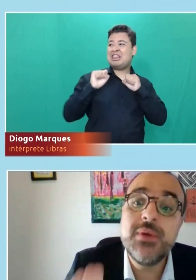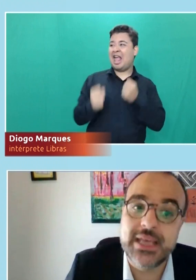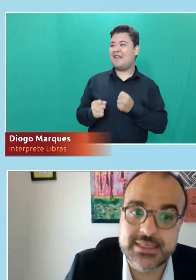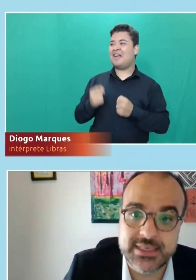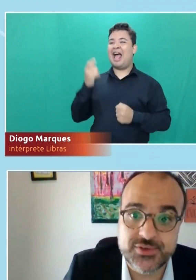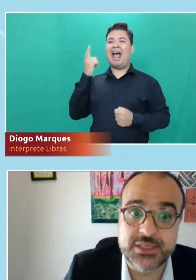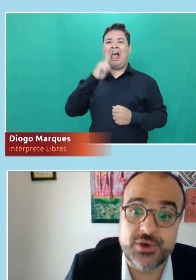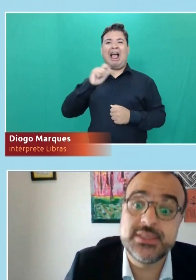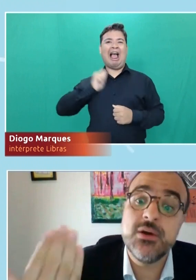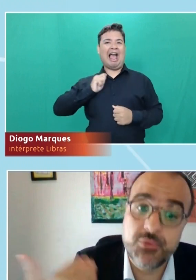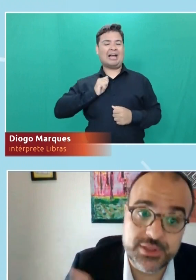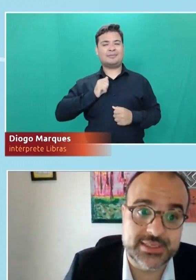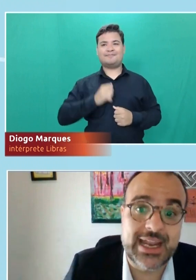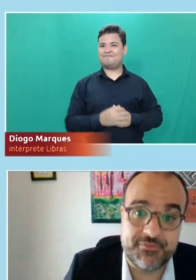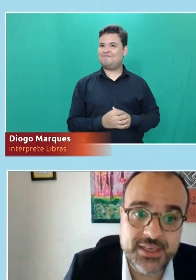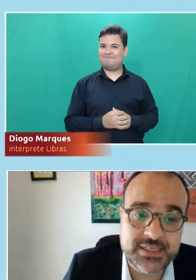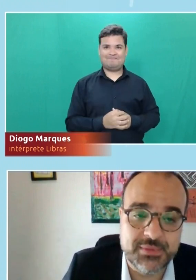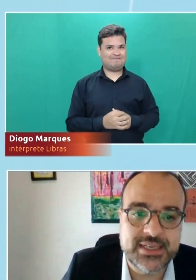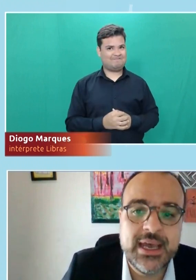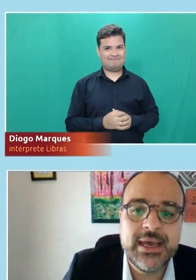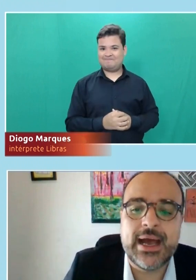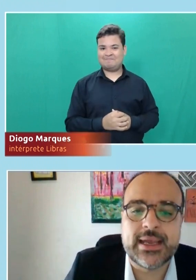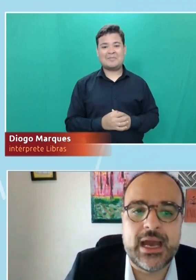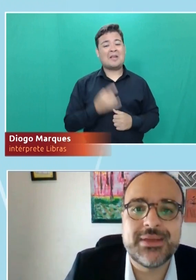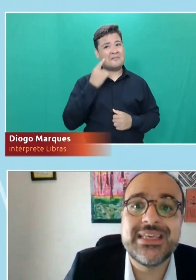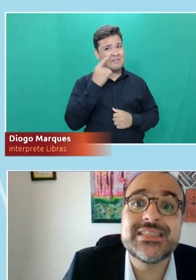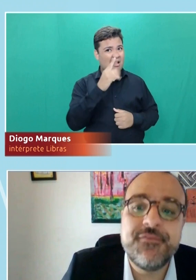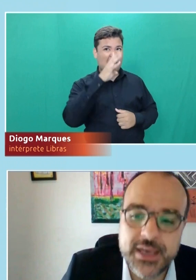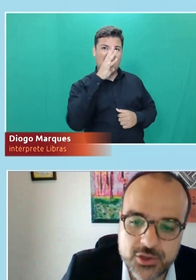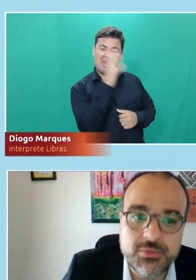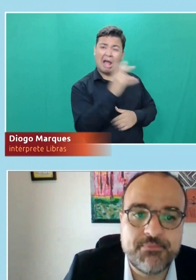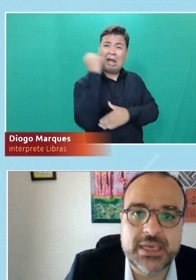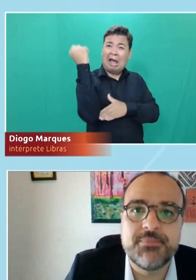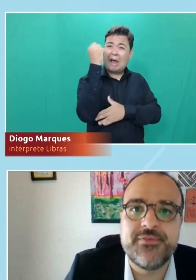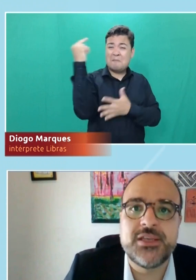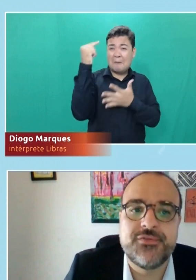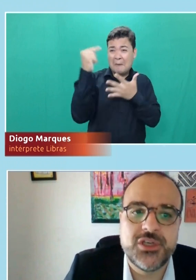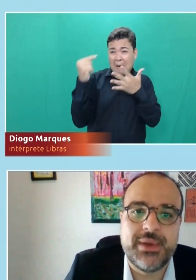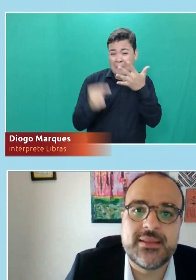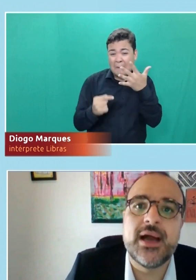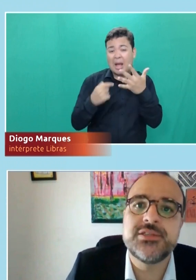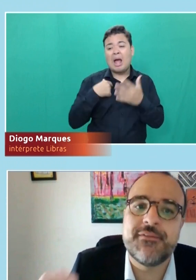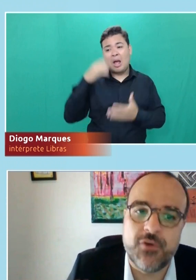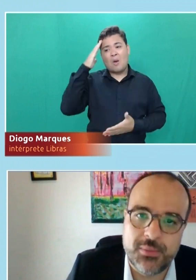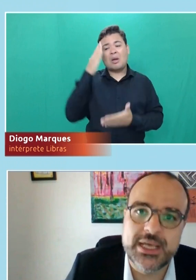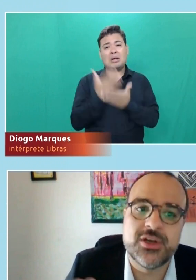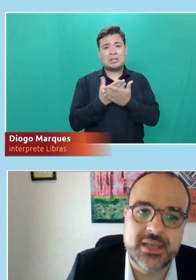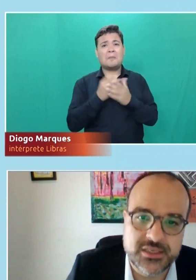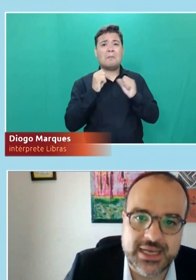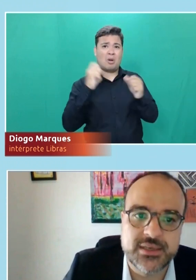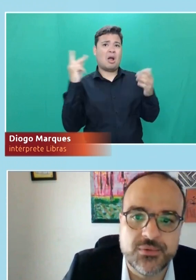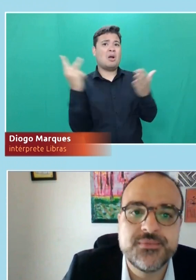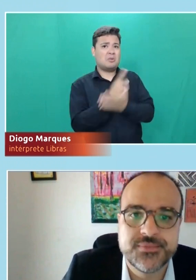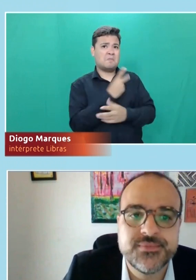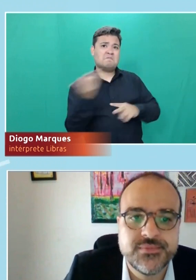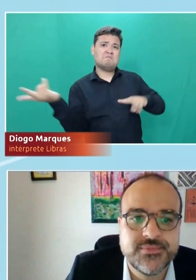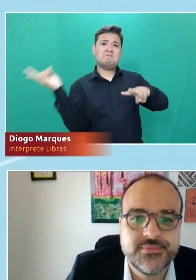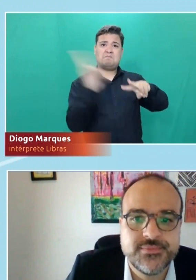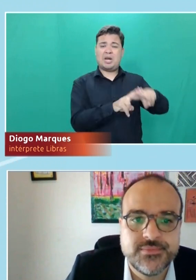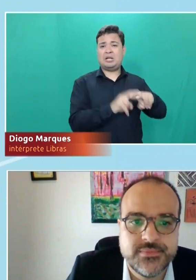que pelo menos uma dessas acusações, e são muitas gravíssimas, acaba desafiando uma pena privativa de liberdade na forma da nossa